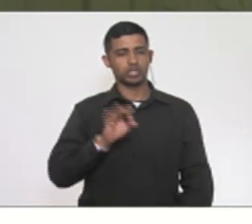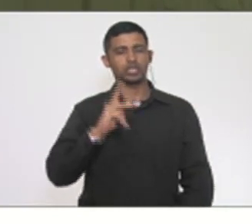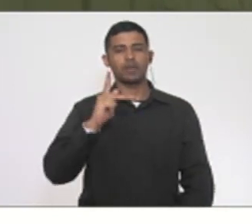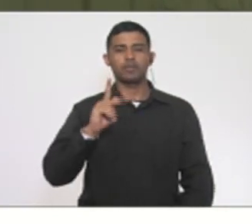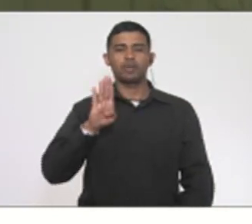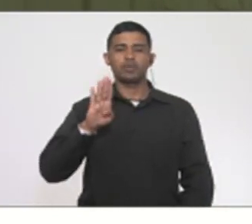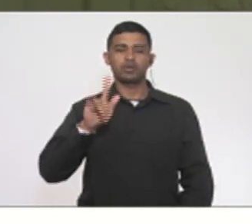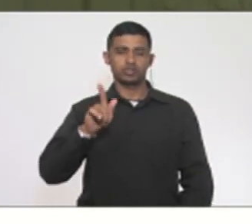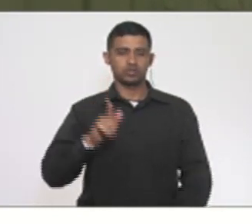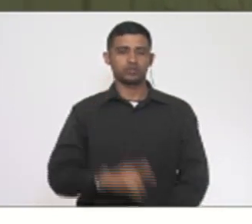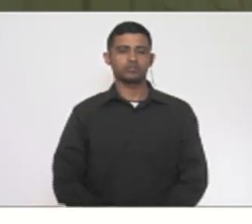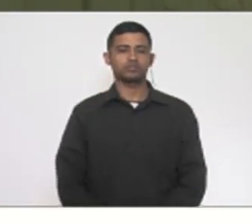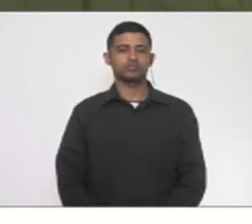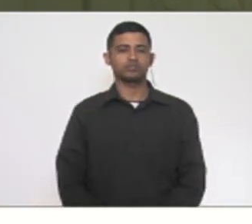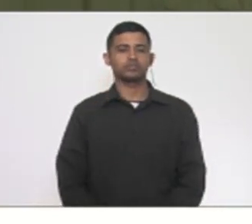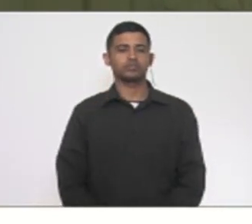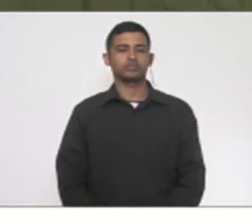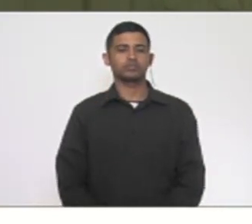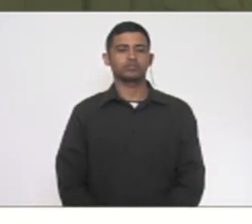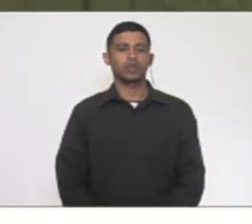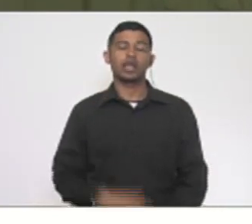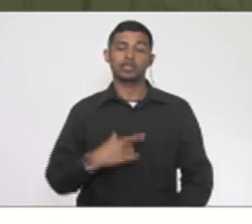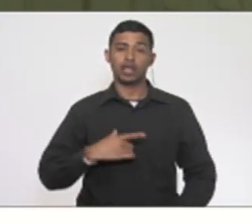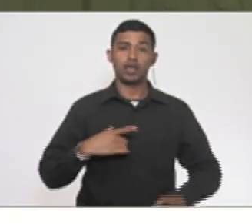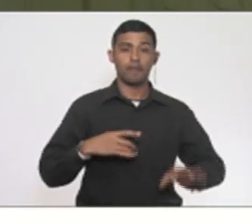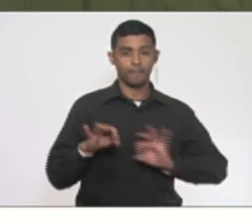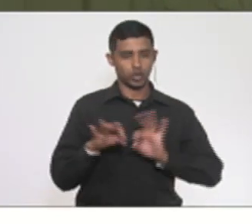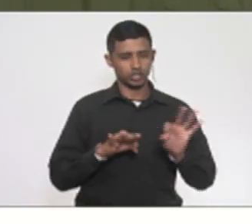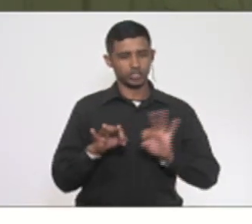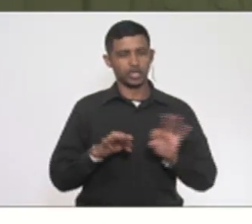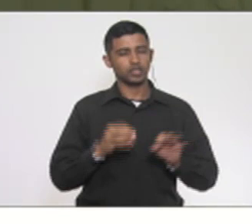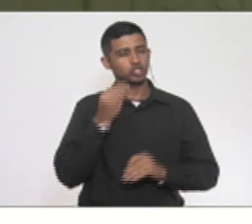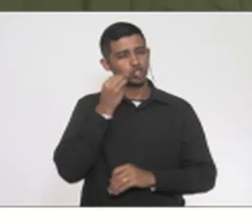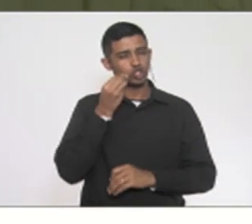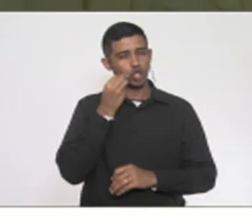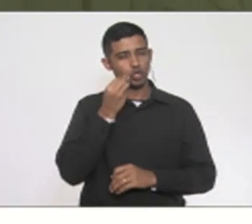vai iniciar um processo de oferta pública